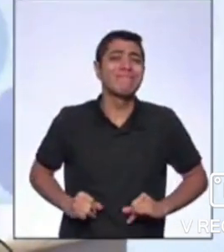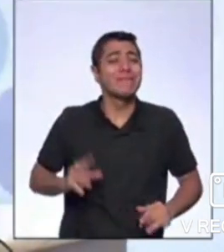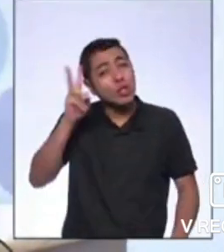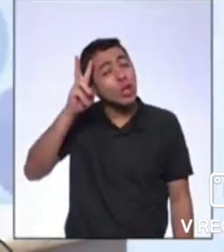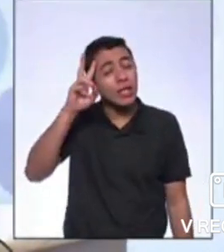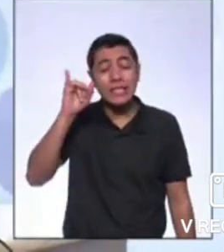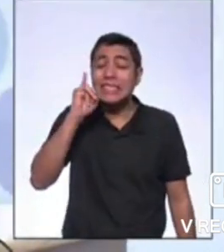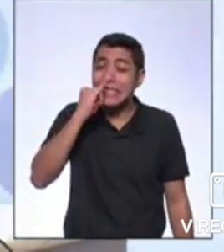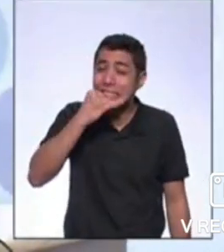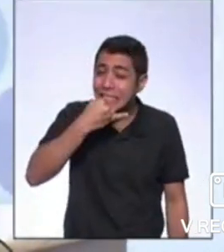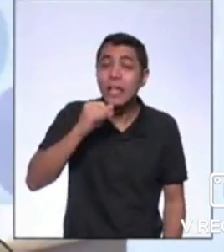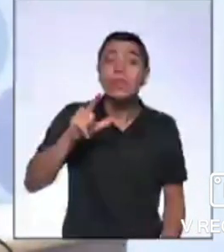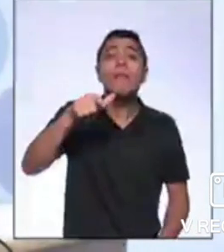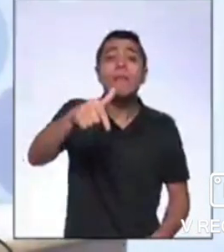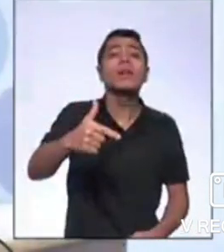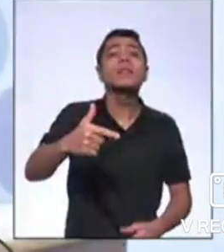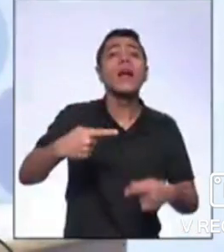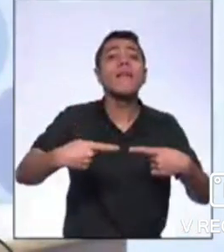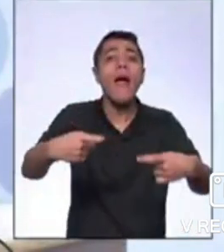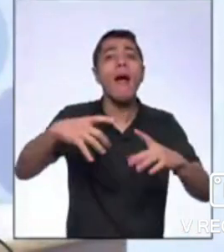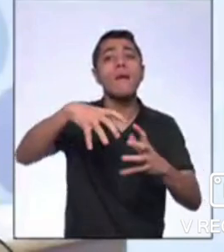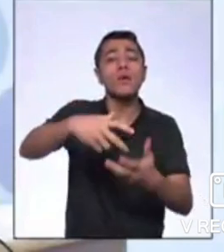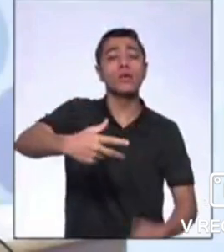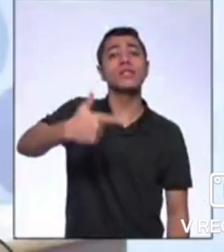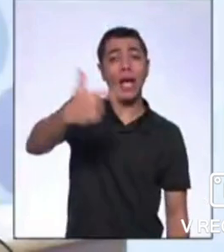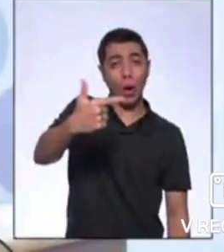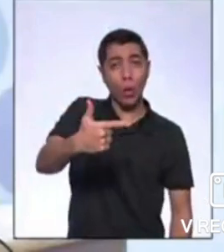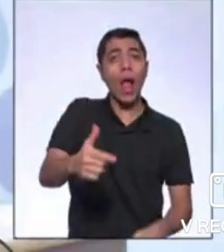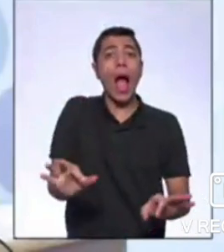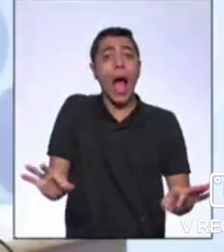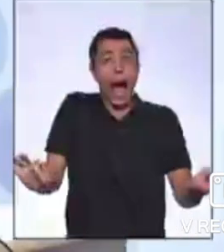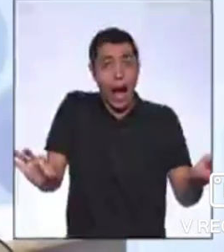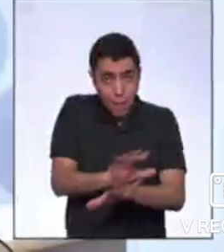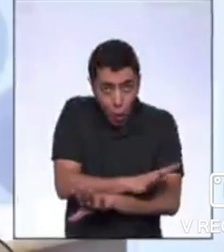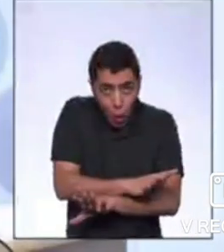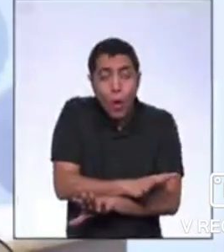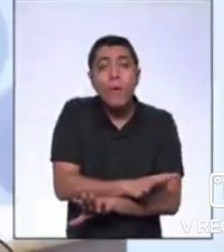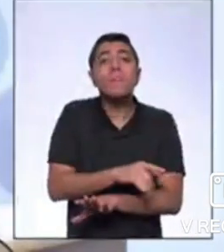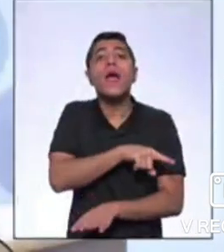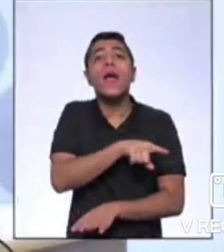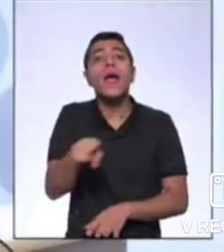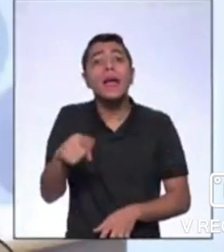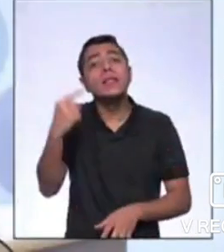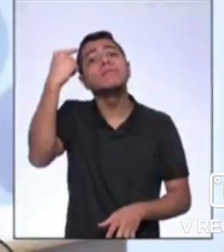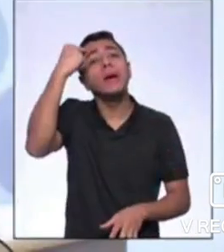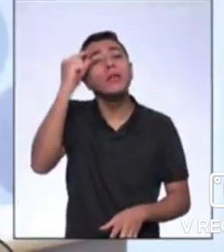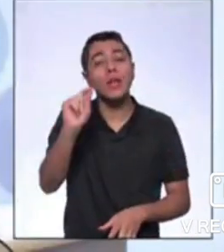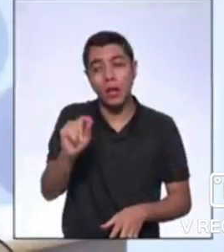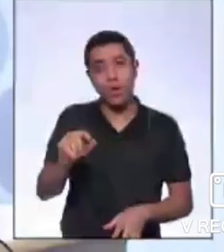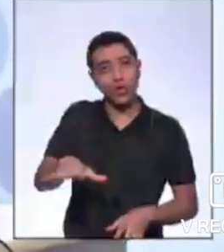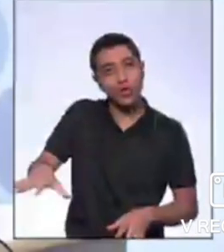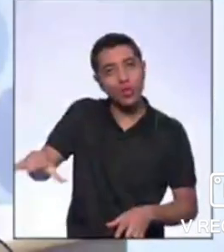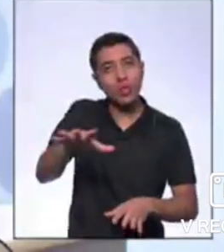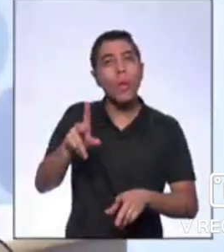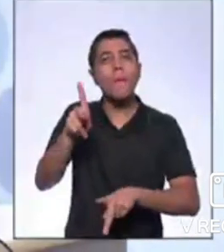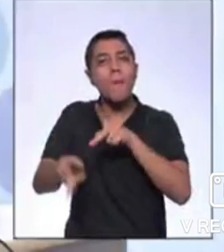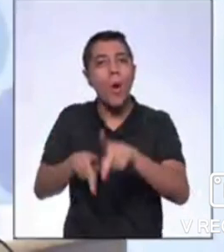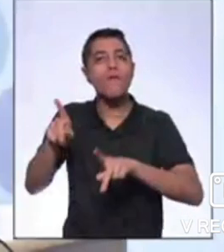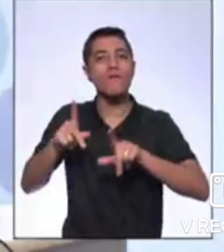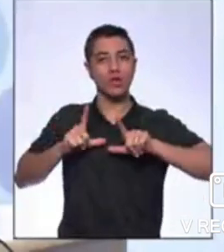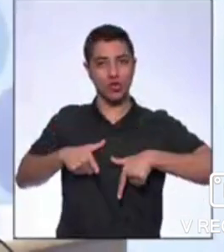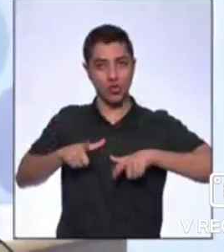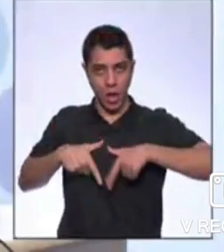existe aí uma discussão para que os judeus, né, que são aí os descendentes diretos dos hebreus, sejam reparados de